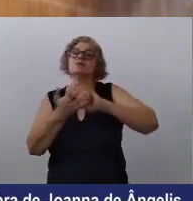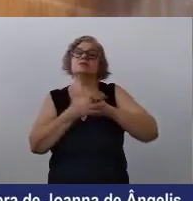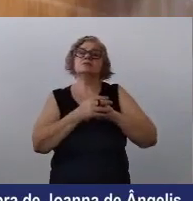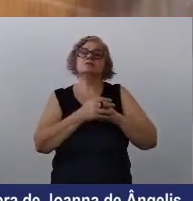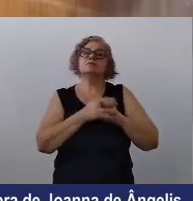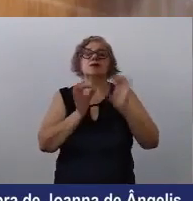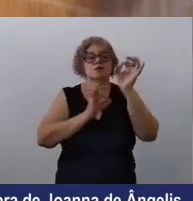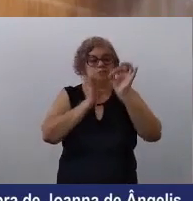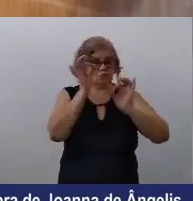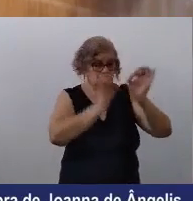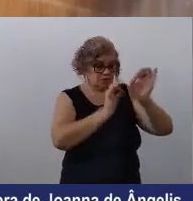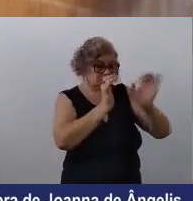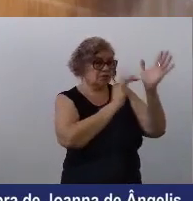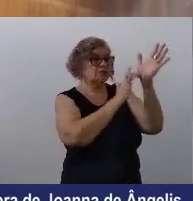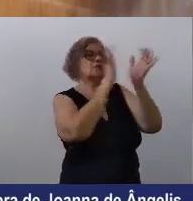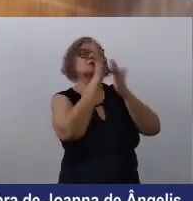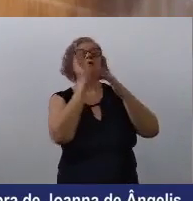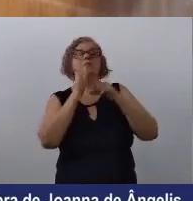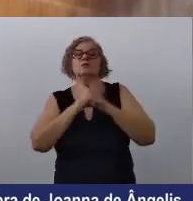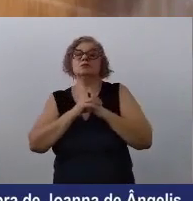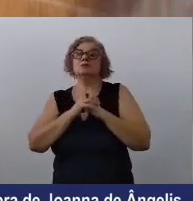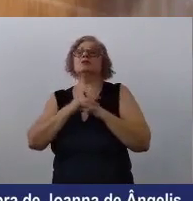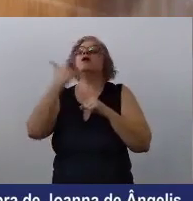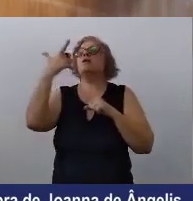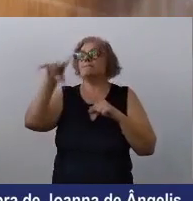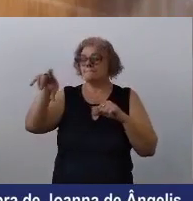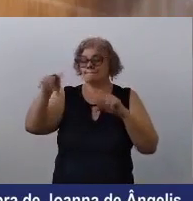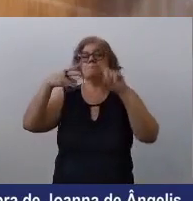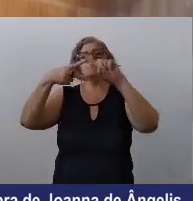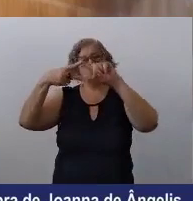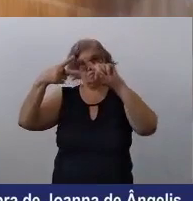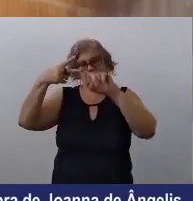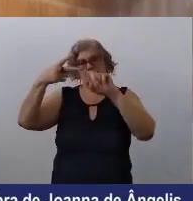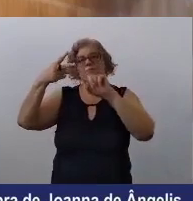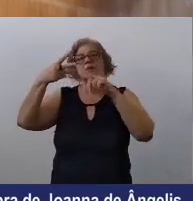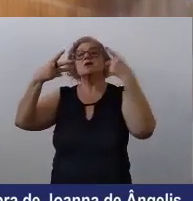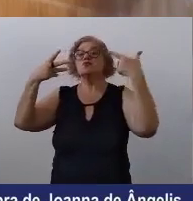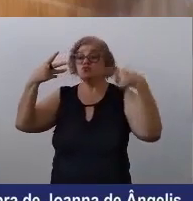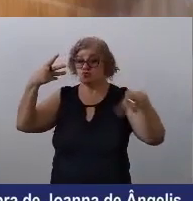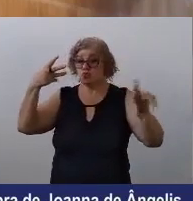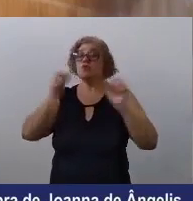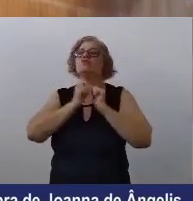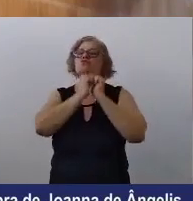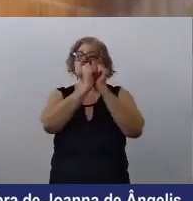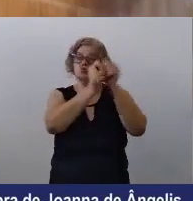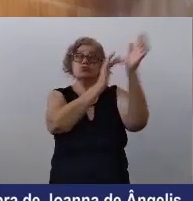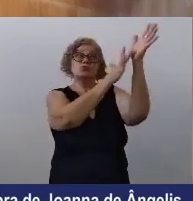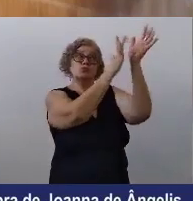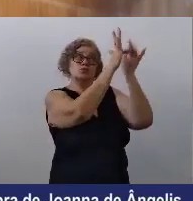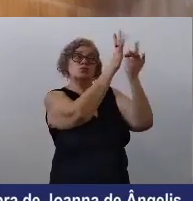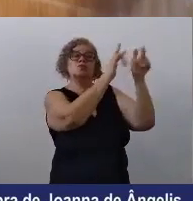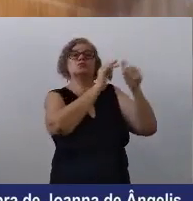Seguiu as orientações de Jesus, esteve com ele em algumas outras oportunidades.